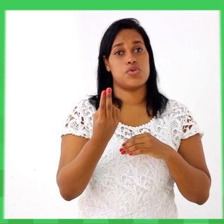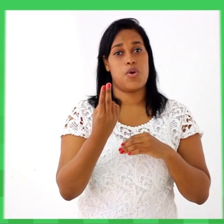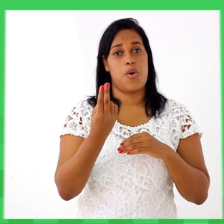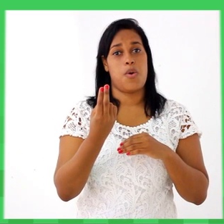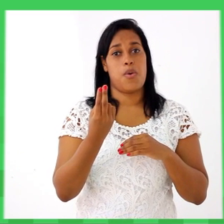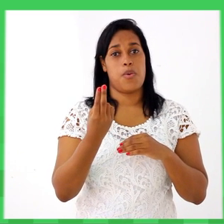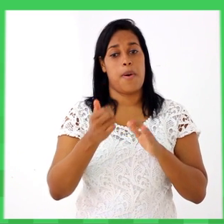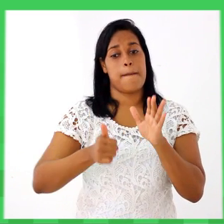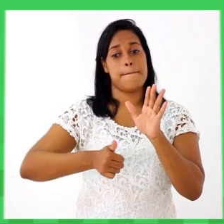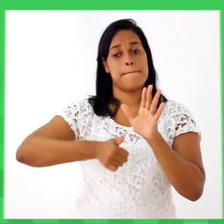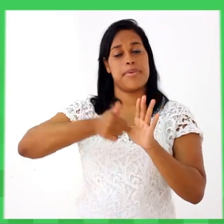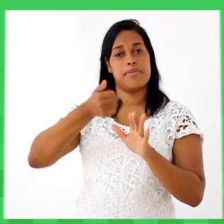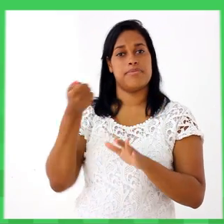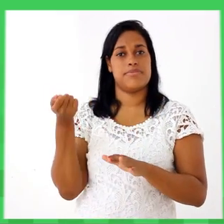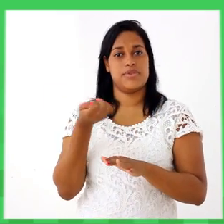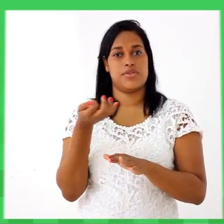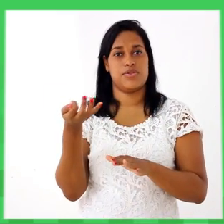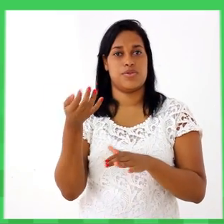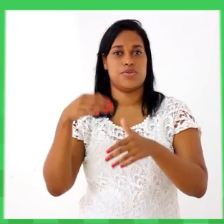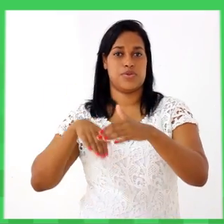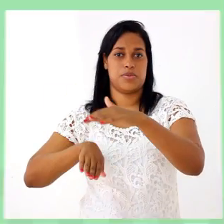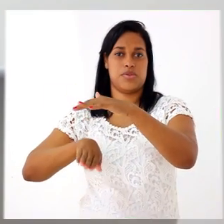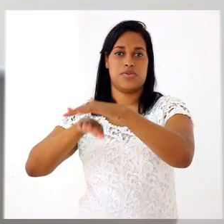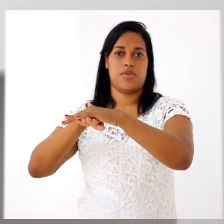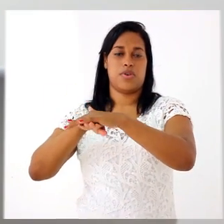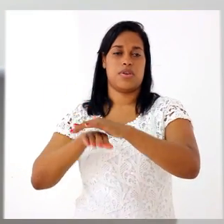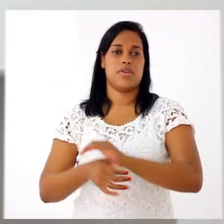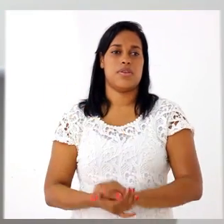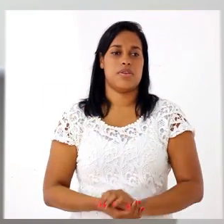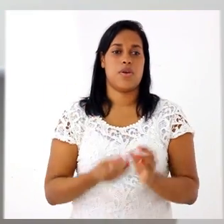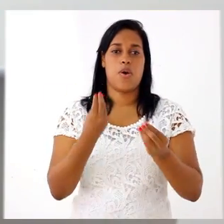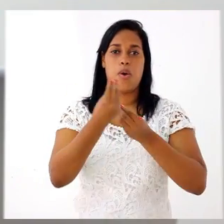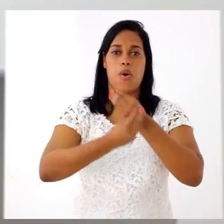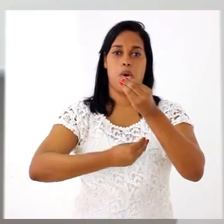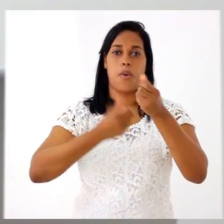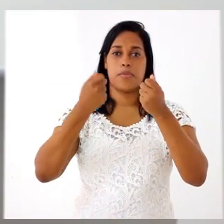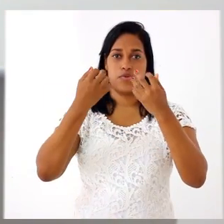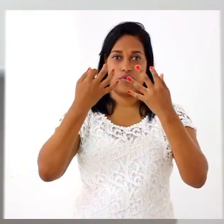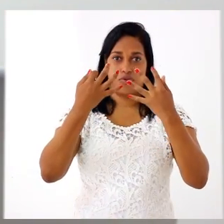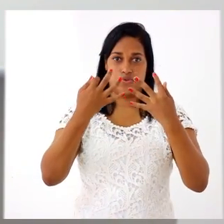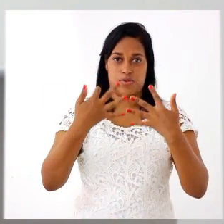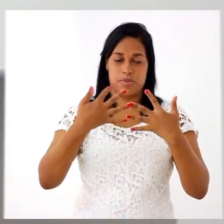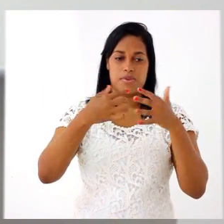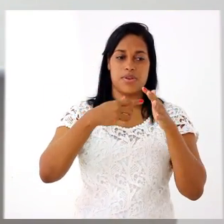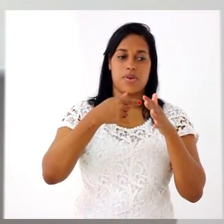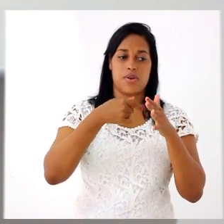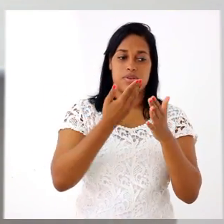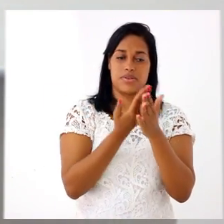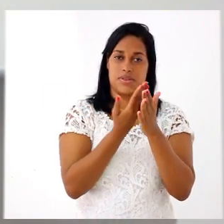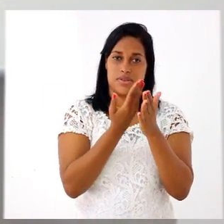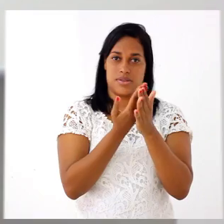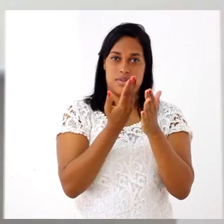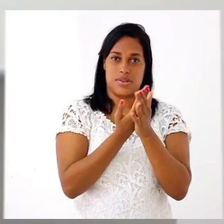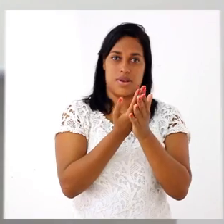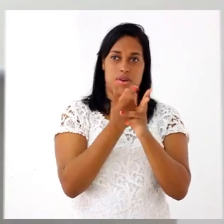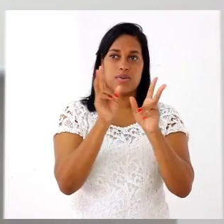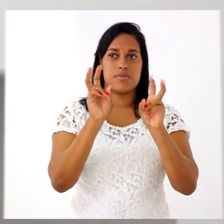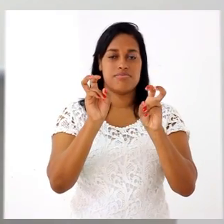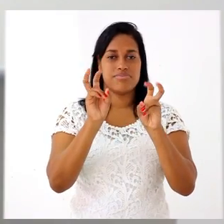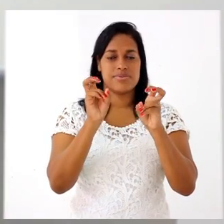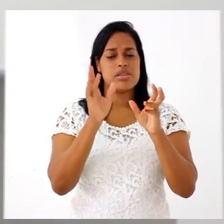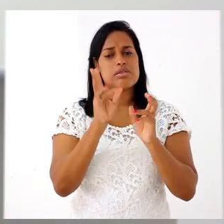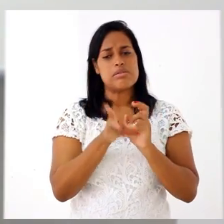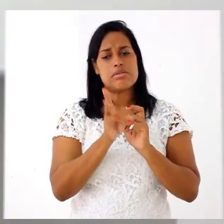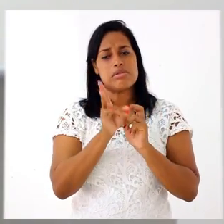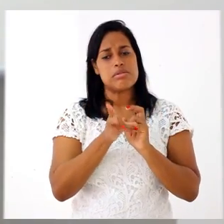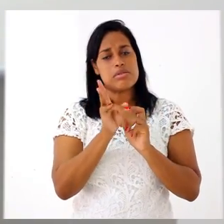chave primária de produtos para estoque. Como eu falei no início dessa aula, nós sempre que vamos